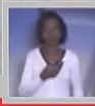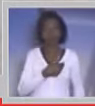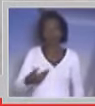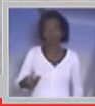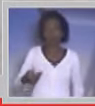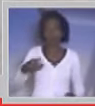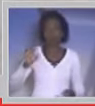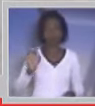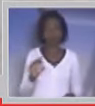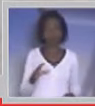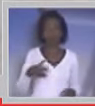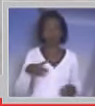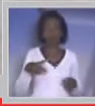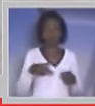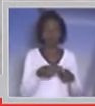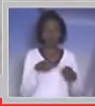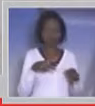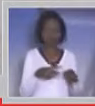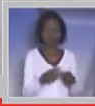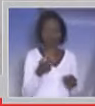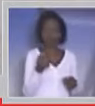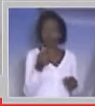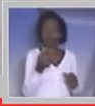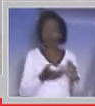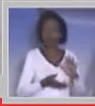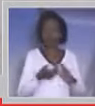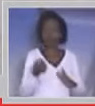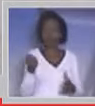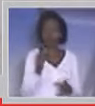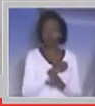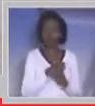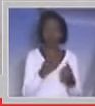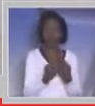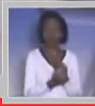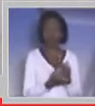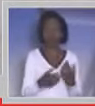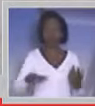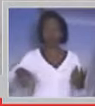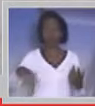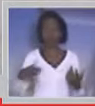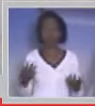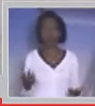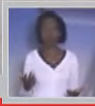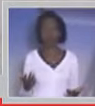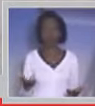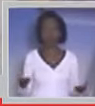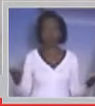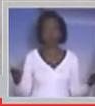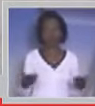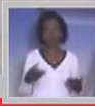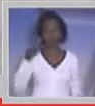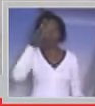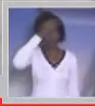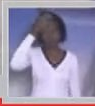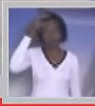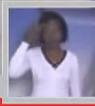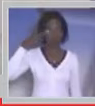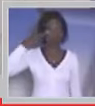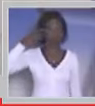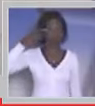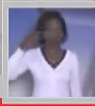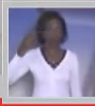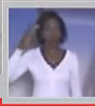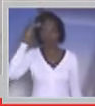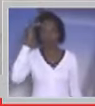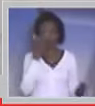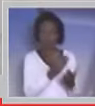cortes nas áreas sociais e a última agora do Prefeito Dori imitando seguindo a orientação